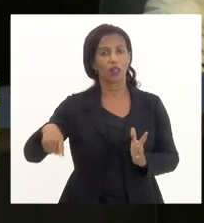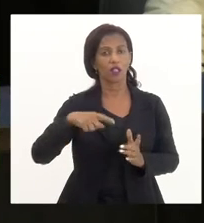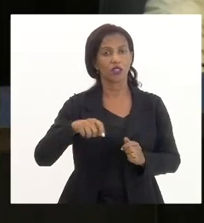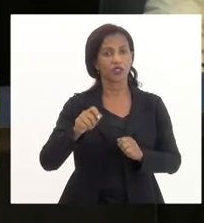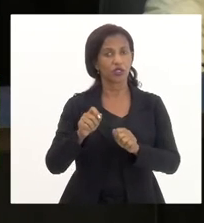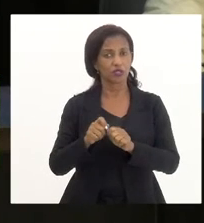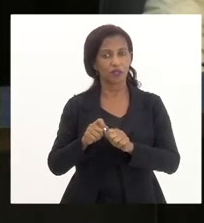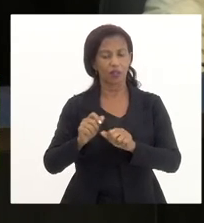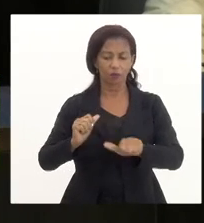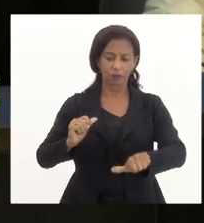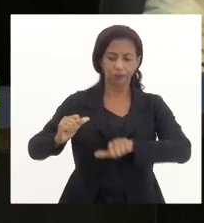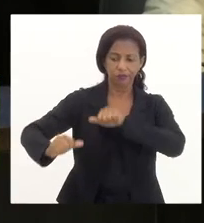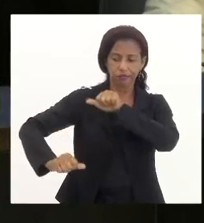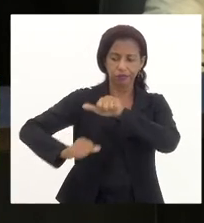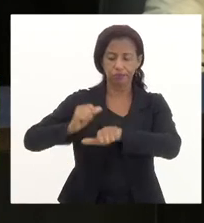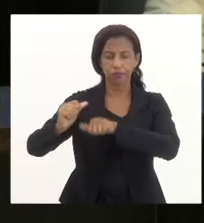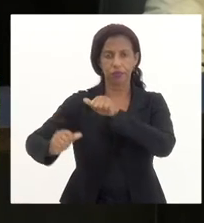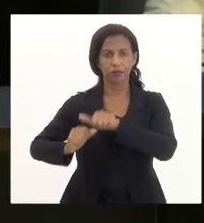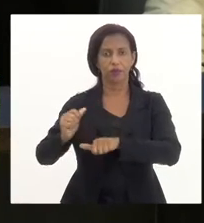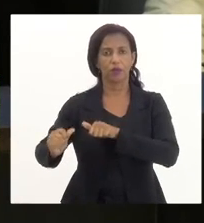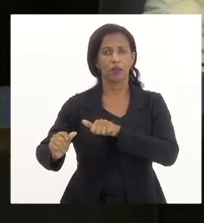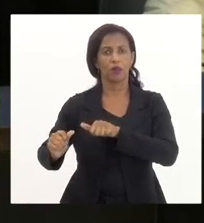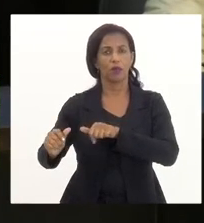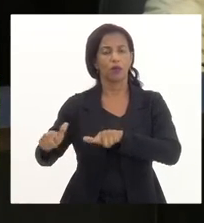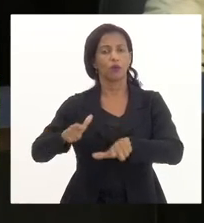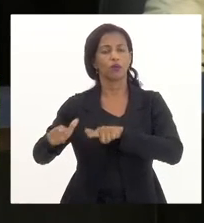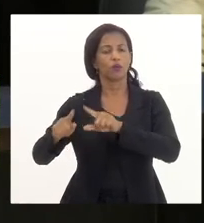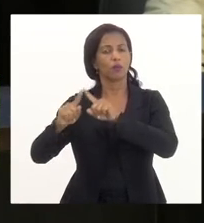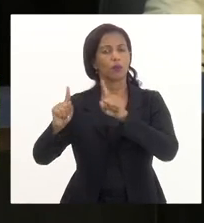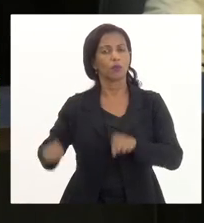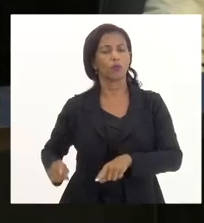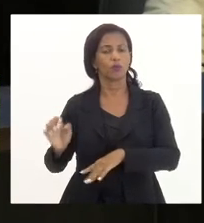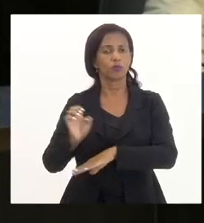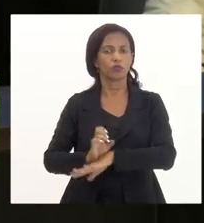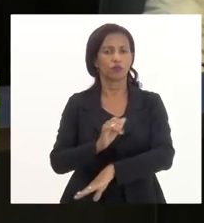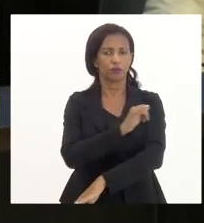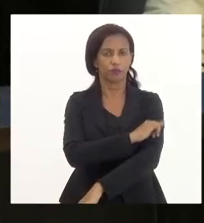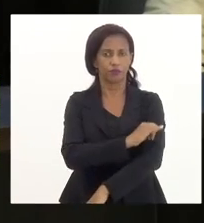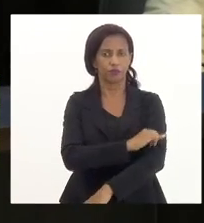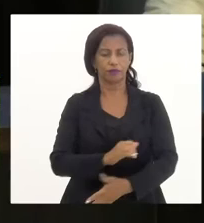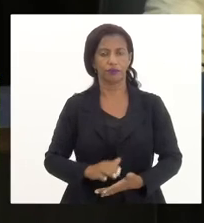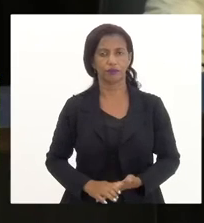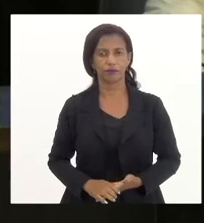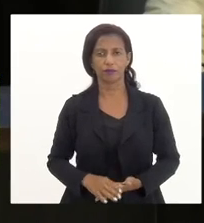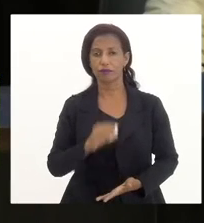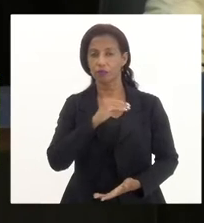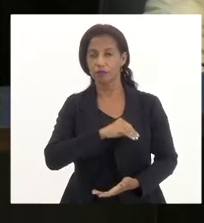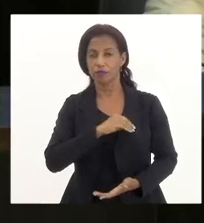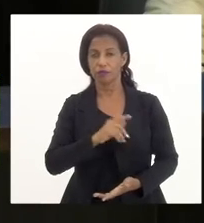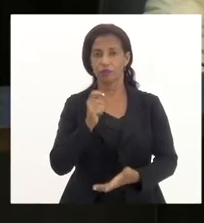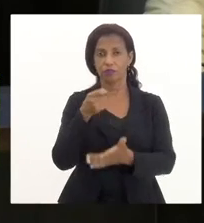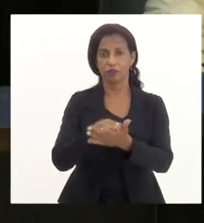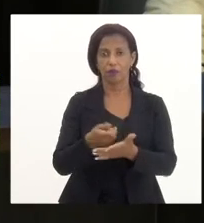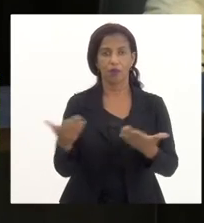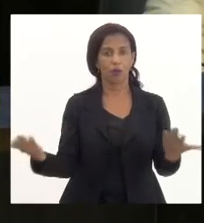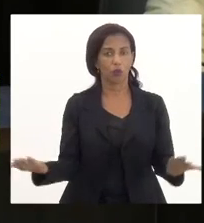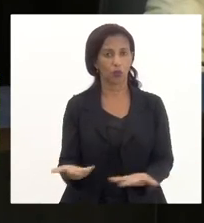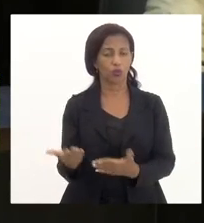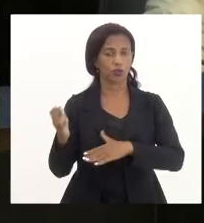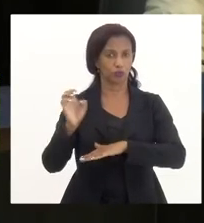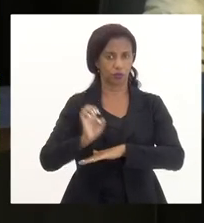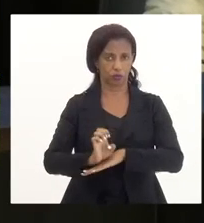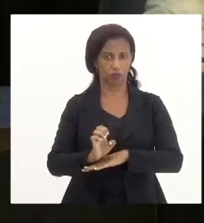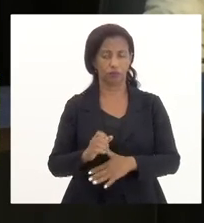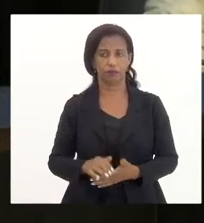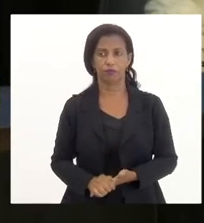um redesenho do serviço público do Estado do Rio de Janeiro com salários que são pagos hoje no